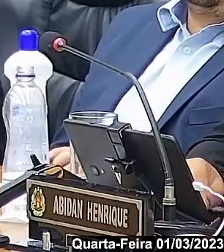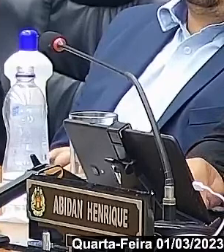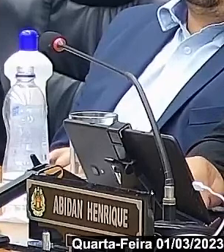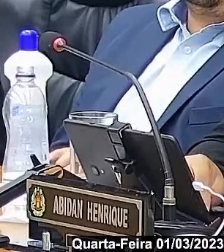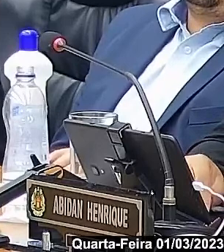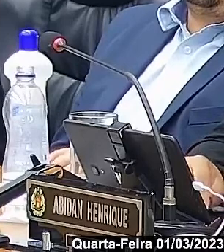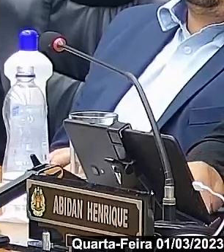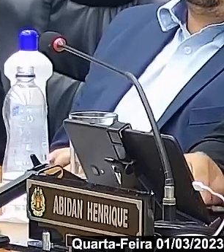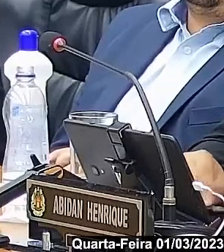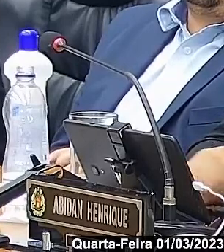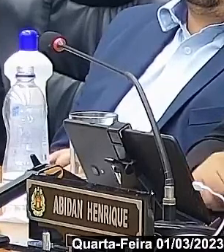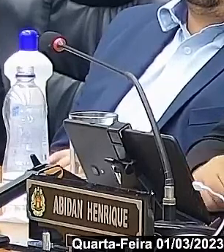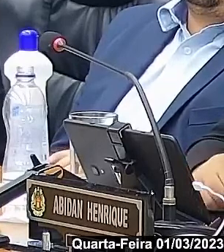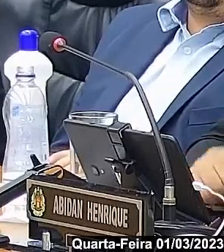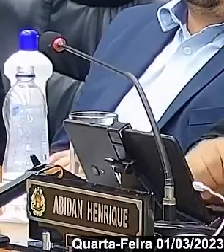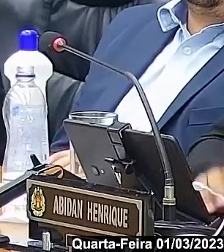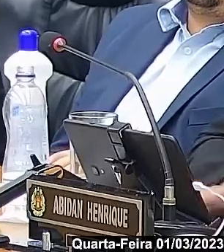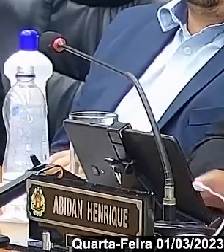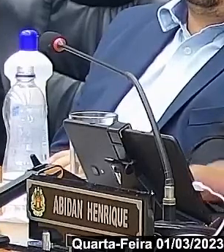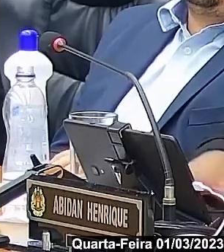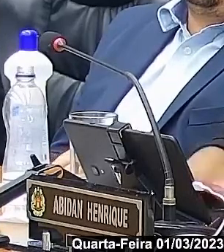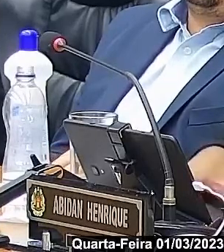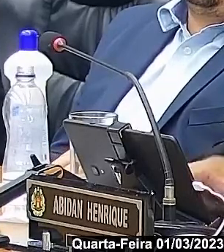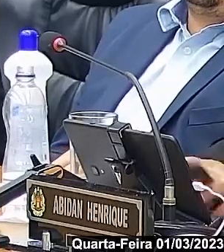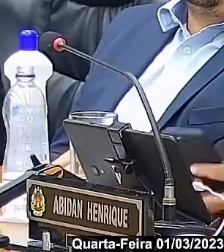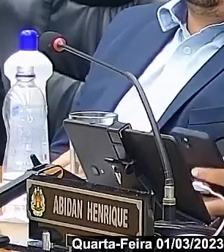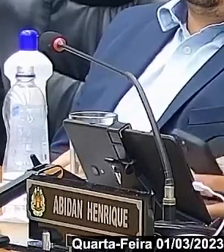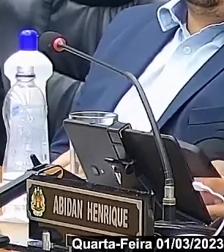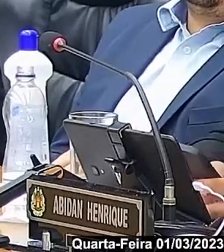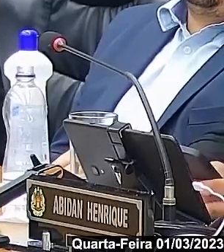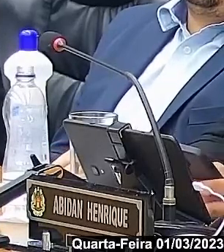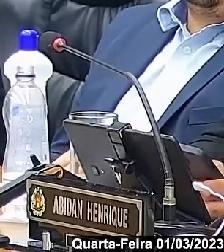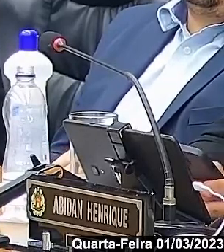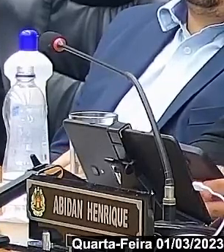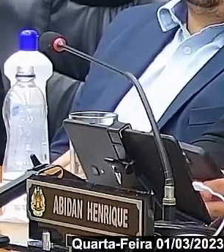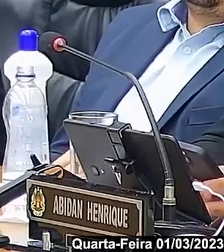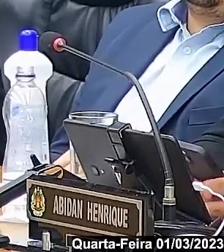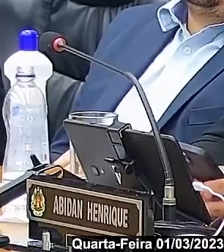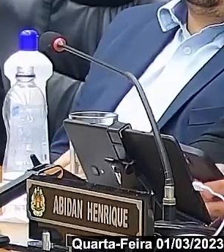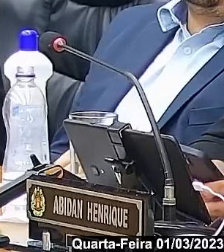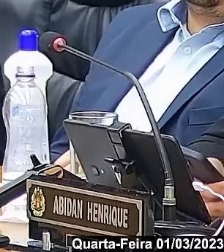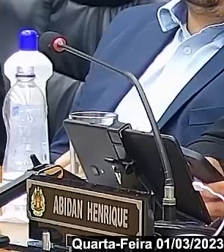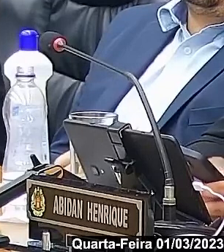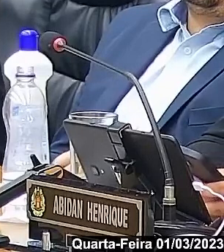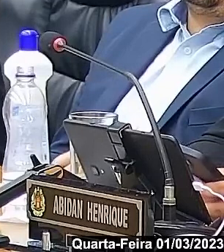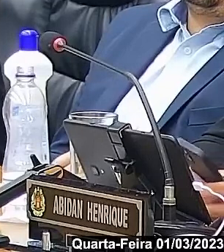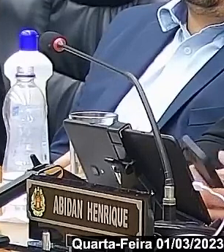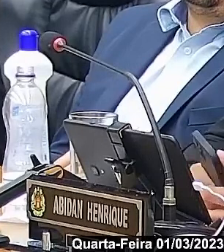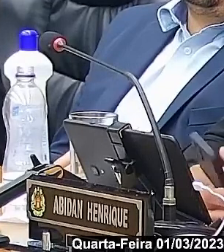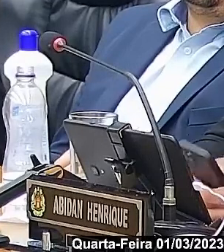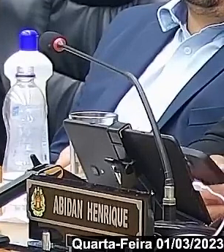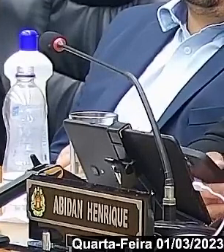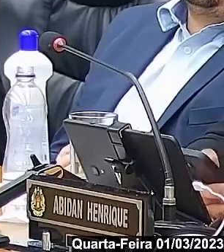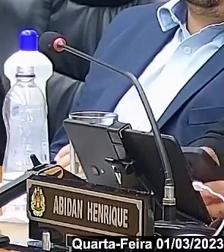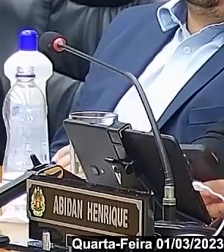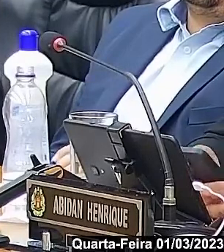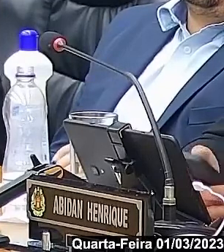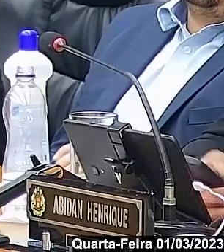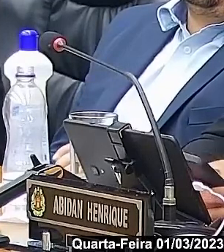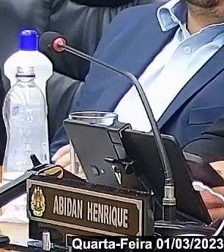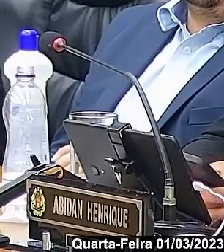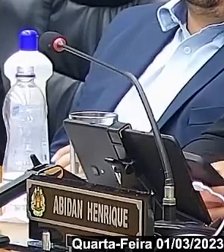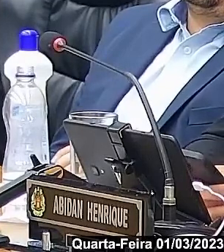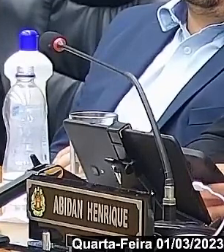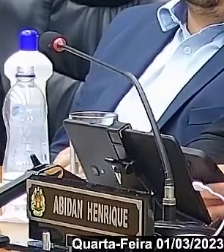eu disse aqui no início, nós somos todos governo, mas todas... Os trabalhos que são colocados aqui são votados